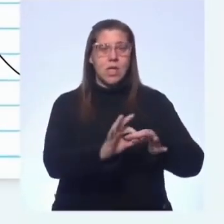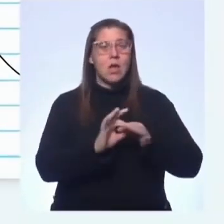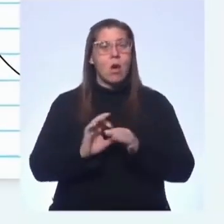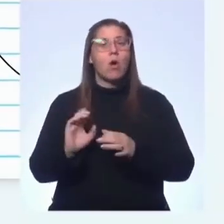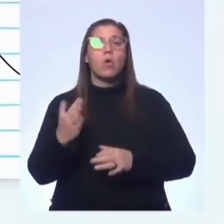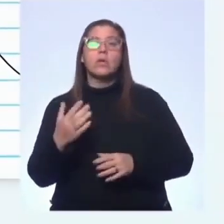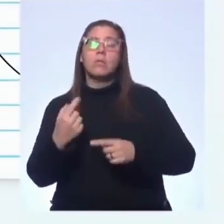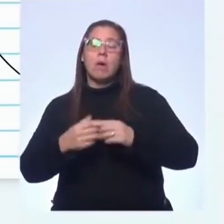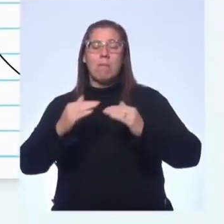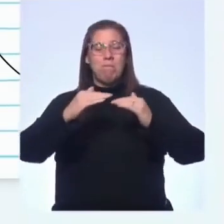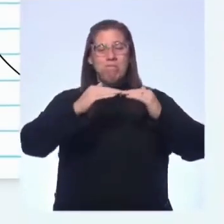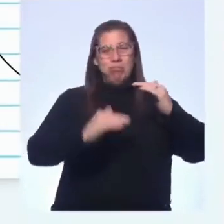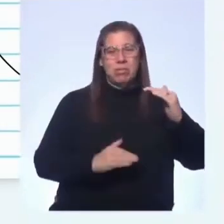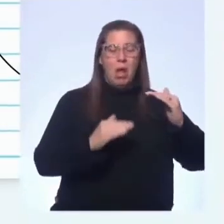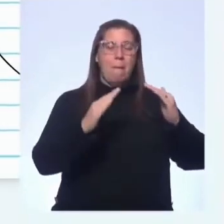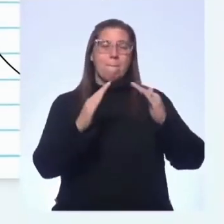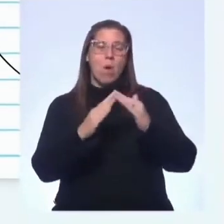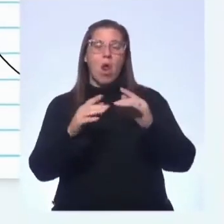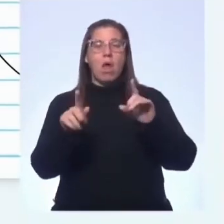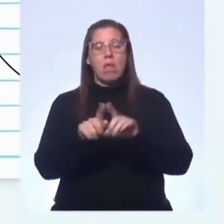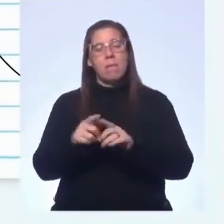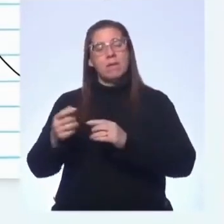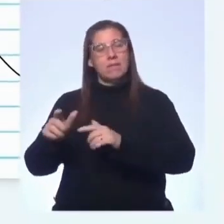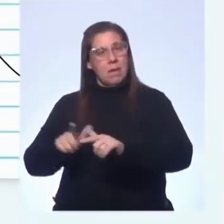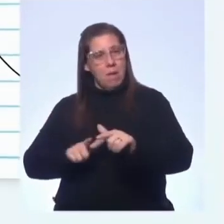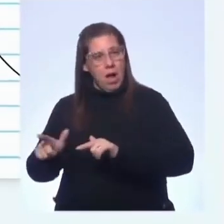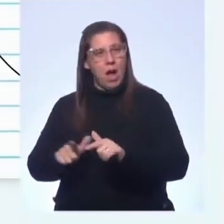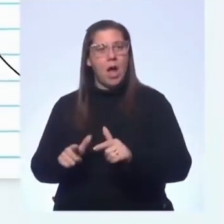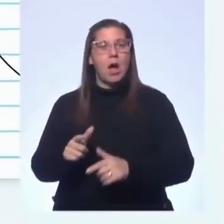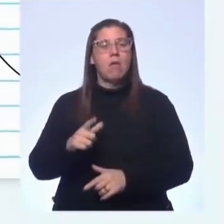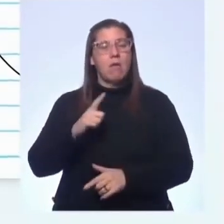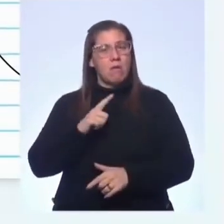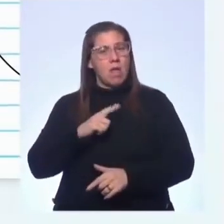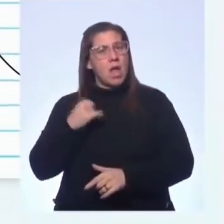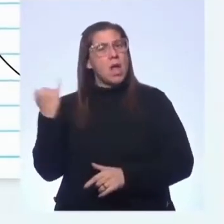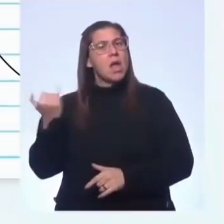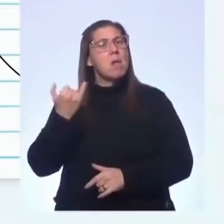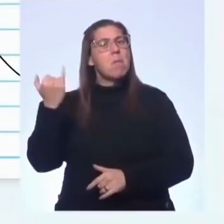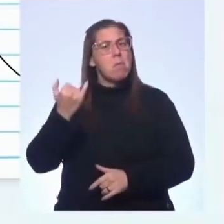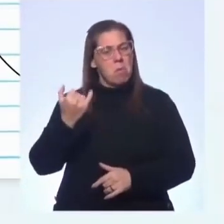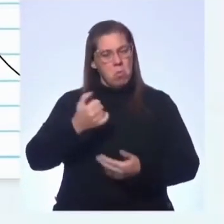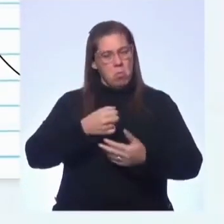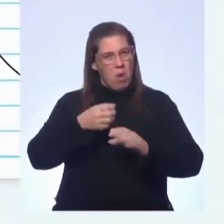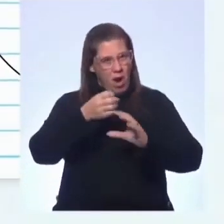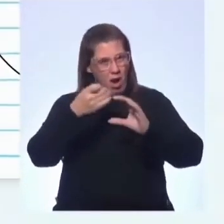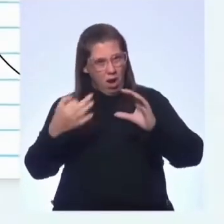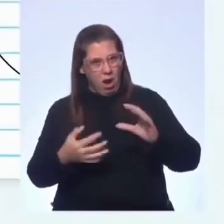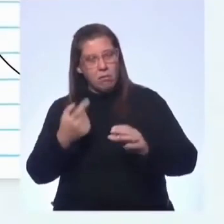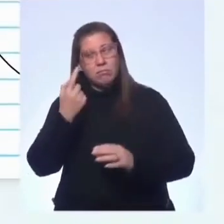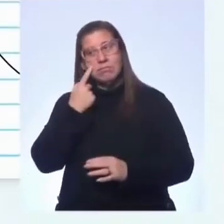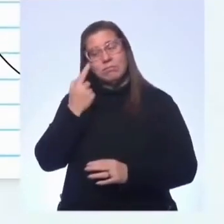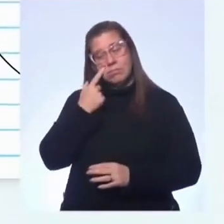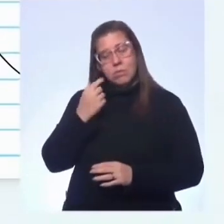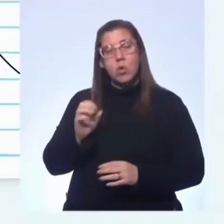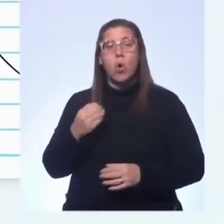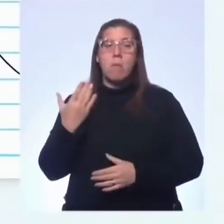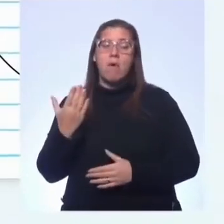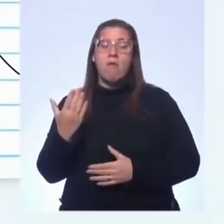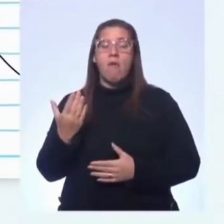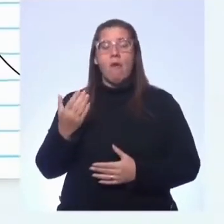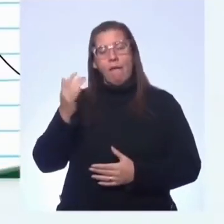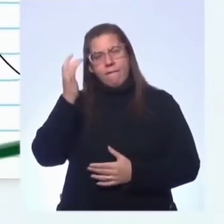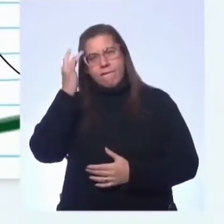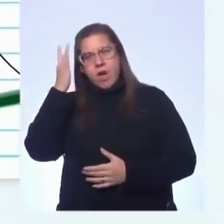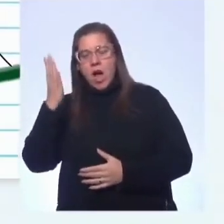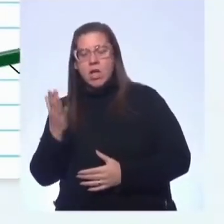oferta desigual de moradia e trabalho entre os centros. Nessa equação, existem importantes fatores a serem considerados, como a facilidade de